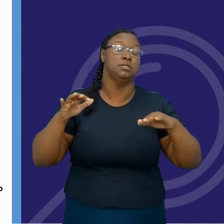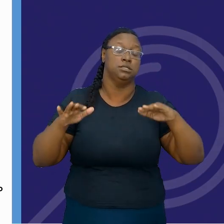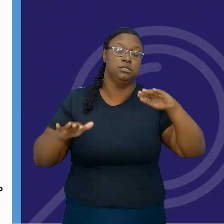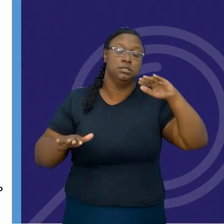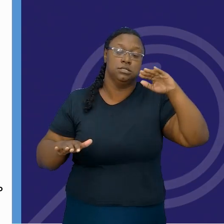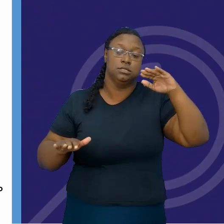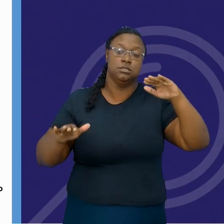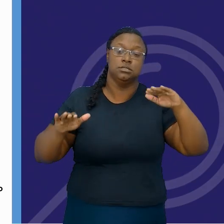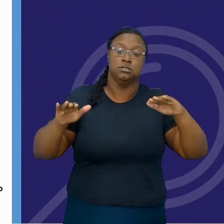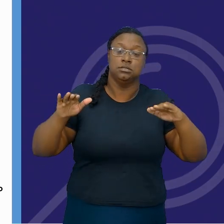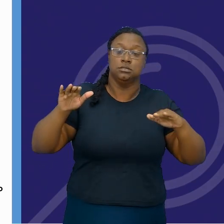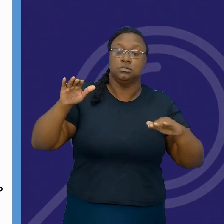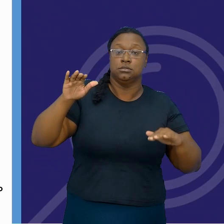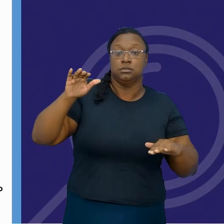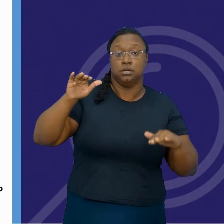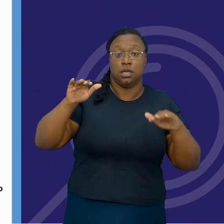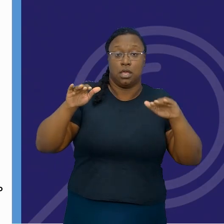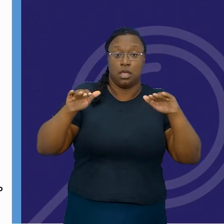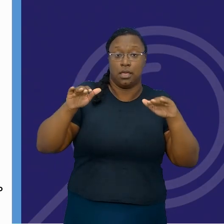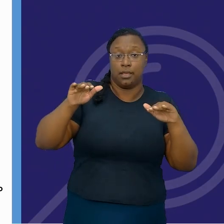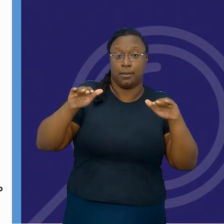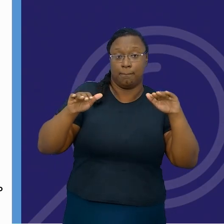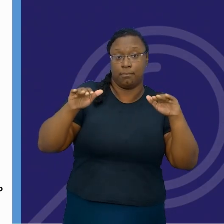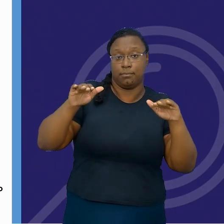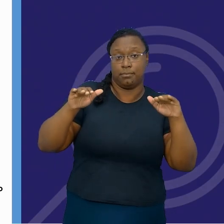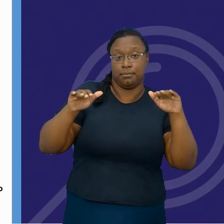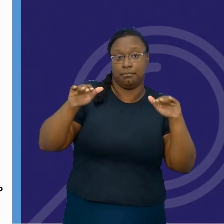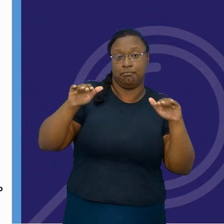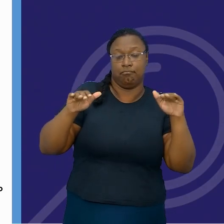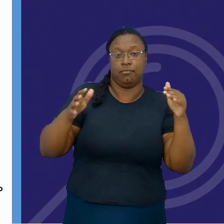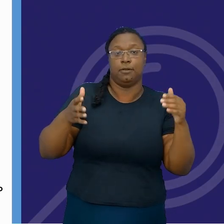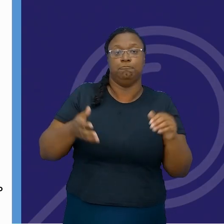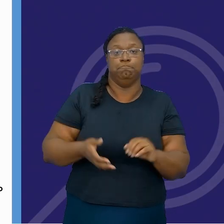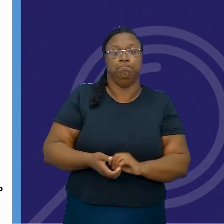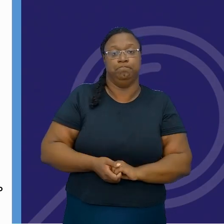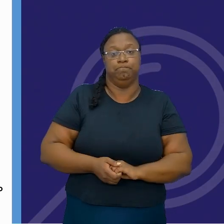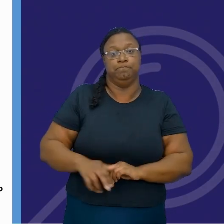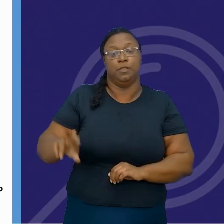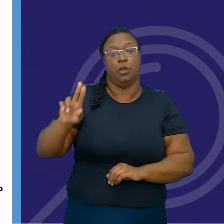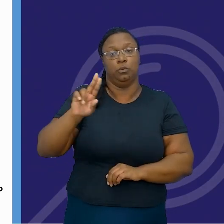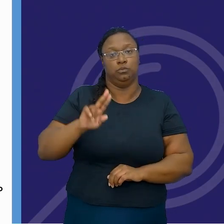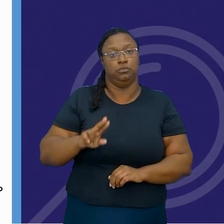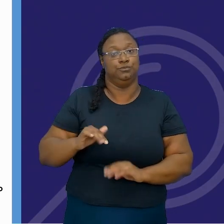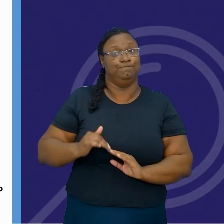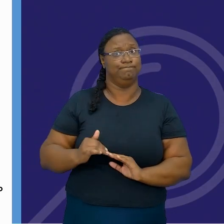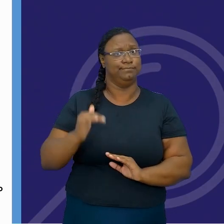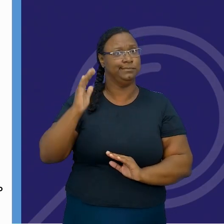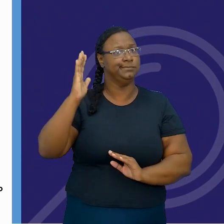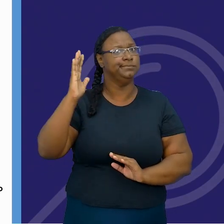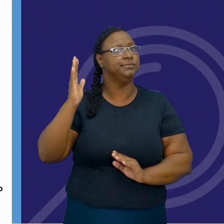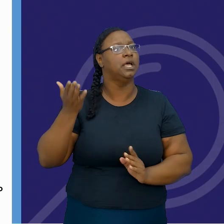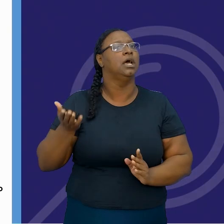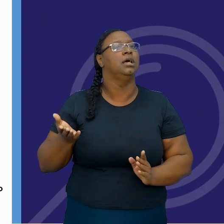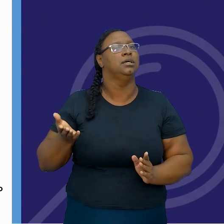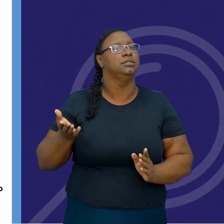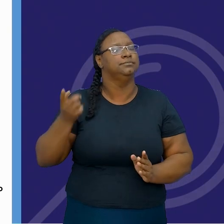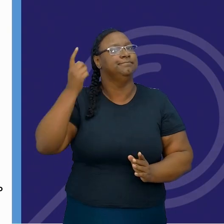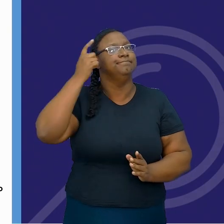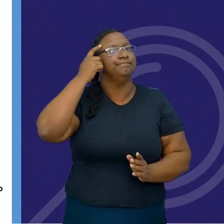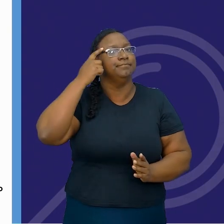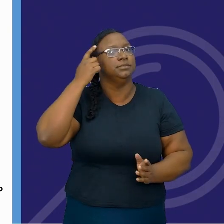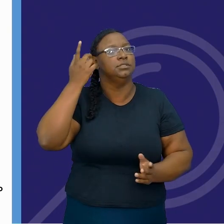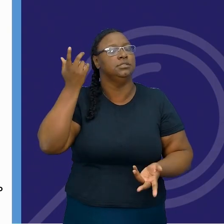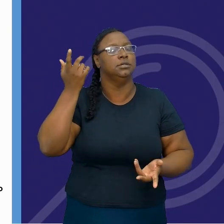né, de certa forma. O consumo demasiado, né, começar a refletir, né, sobre o